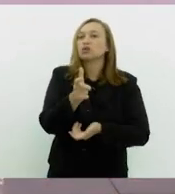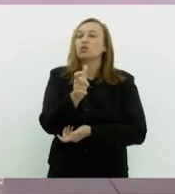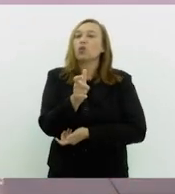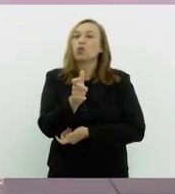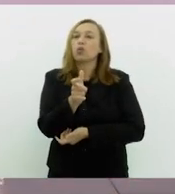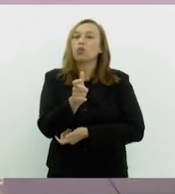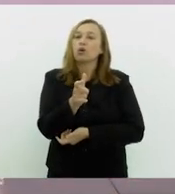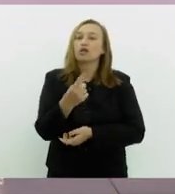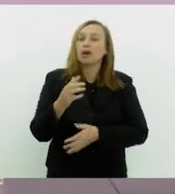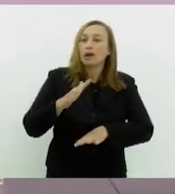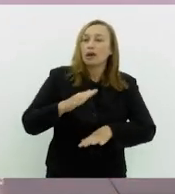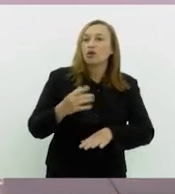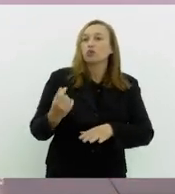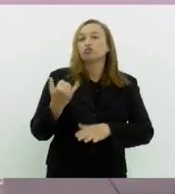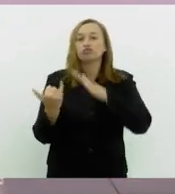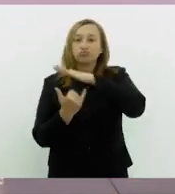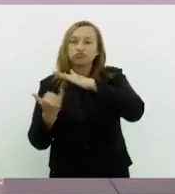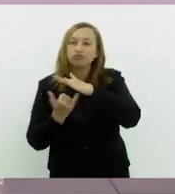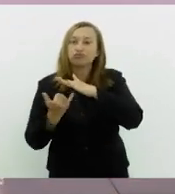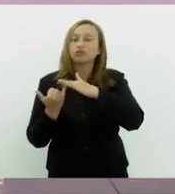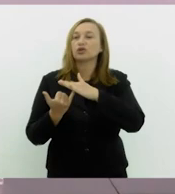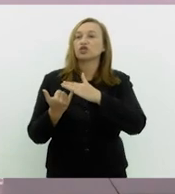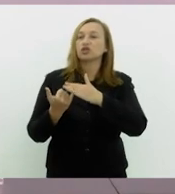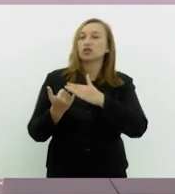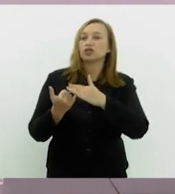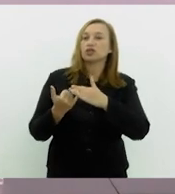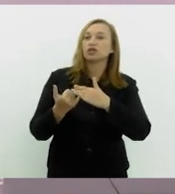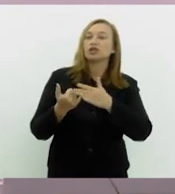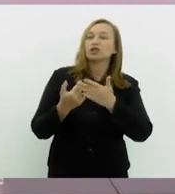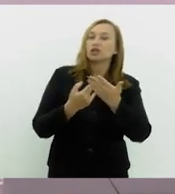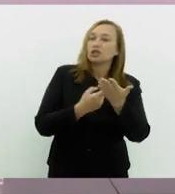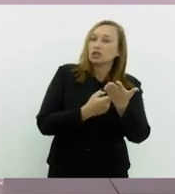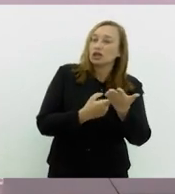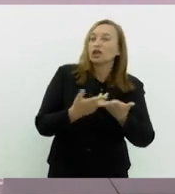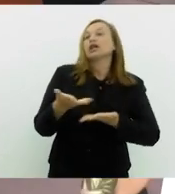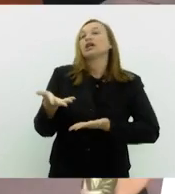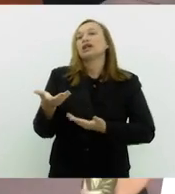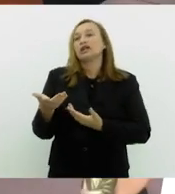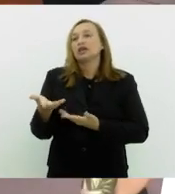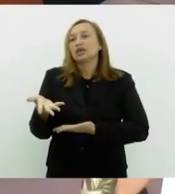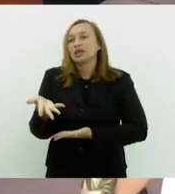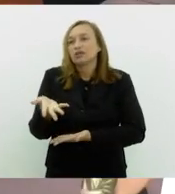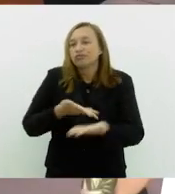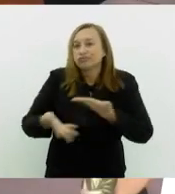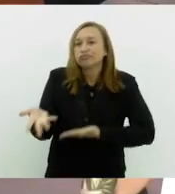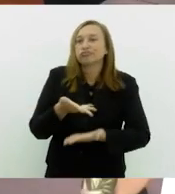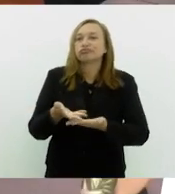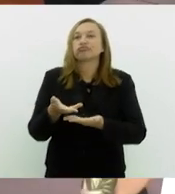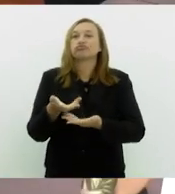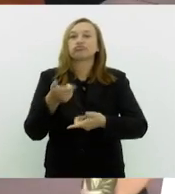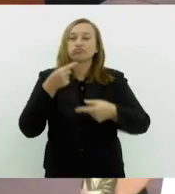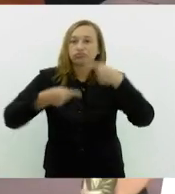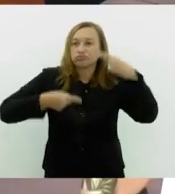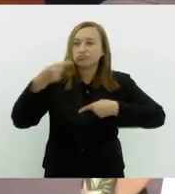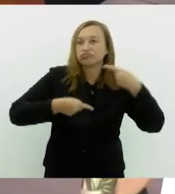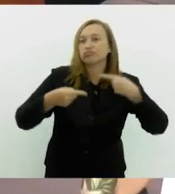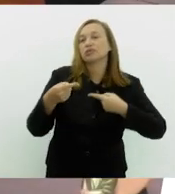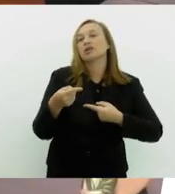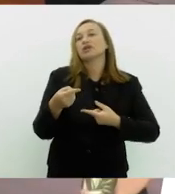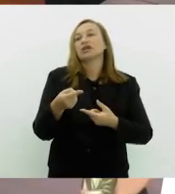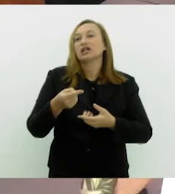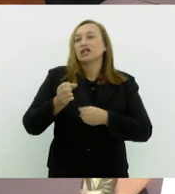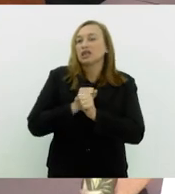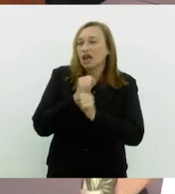uma das instituições que nos procurou diante desse debate. Então, agradeço demais à Casa Fluminense, que tem sido uma parceira desde